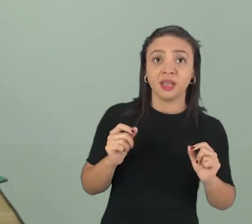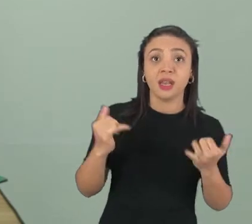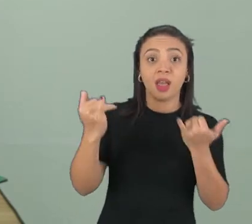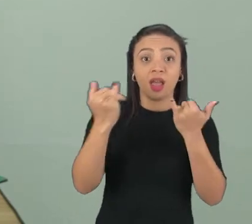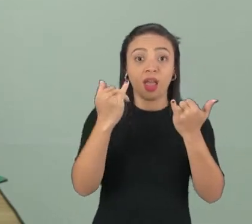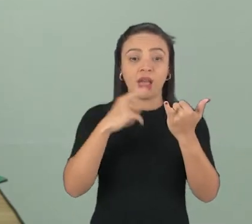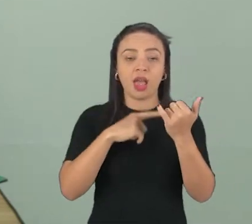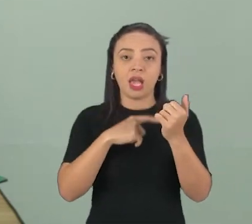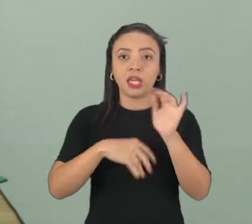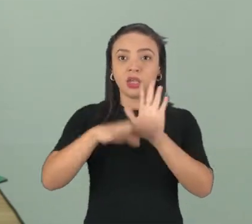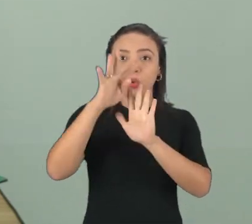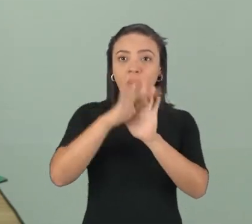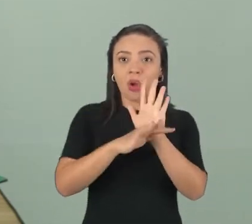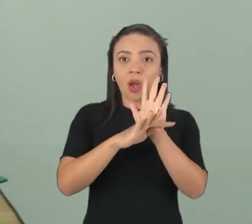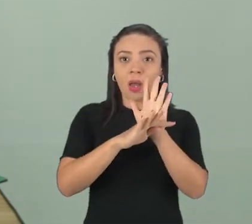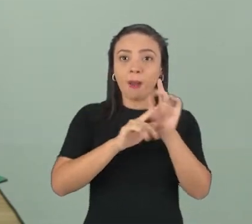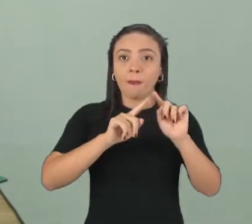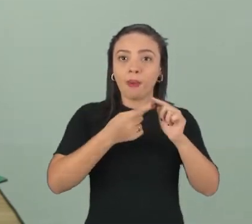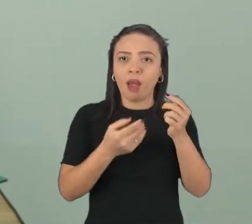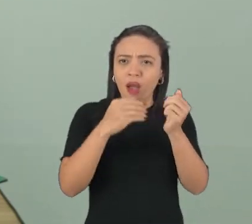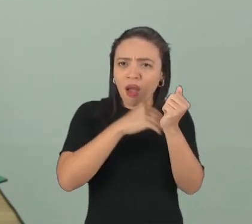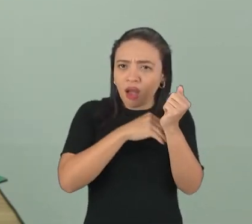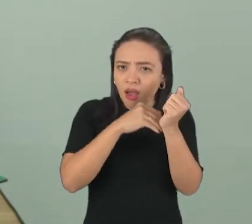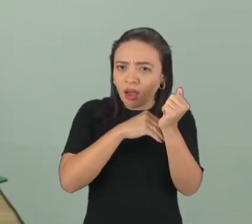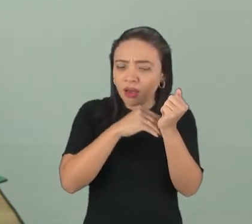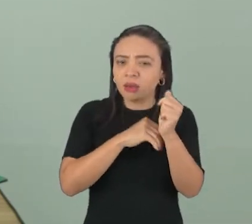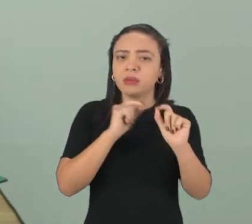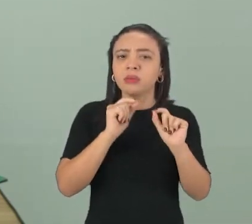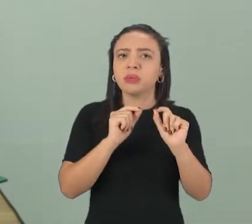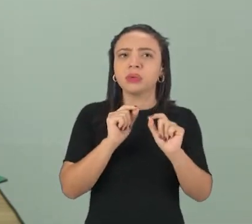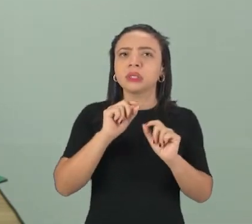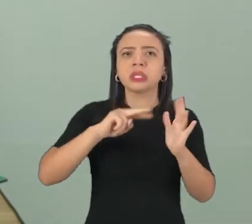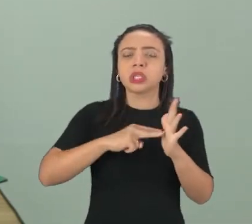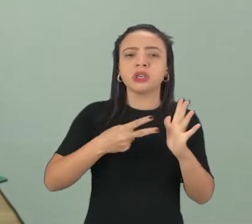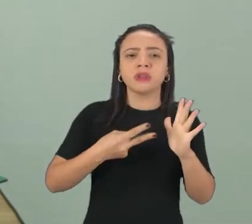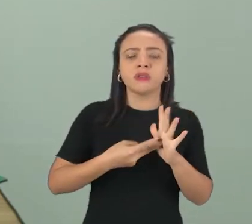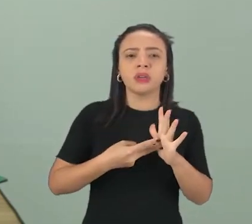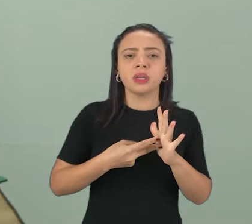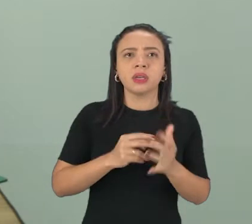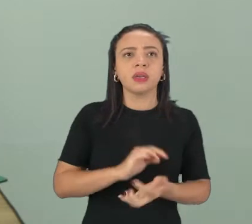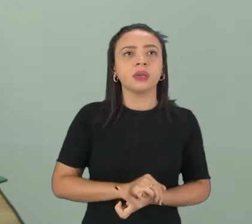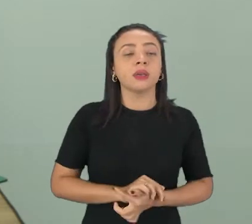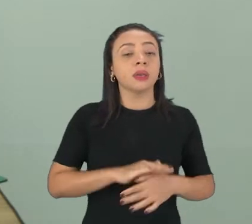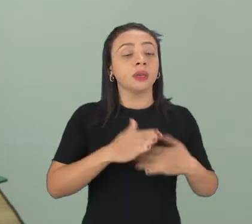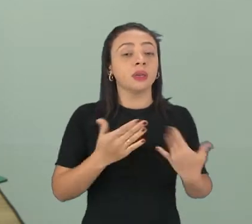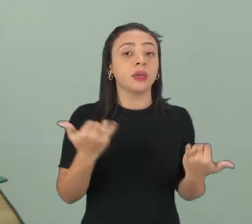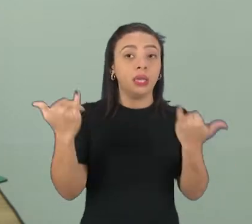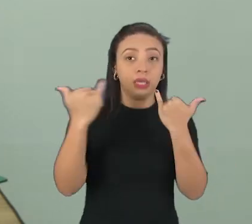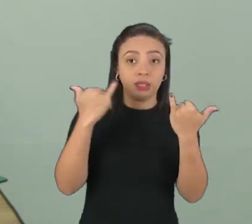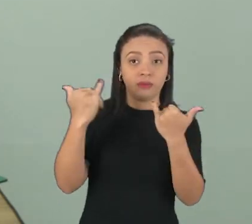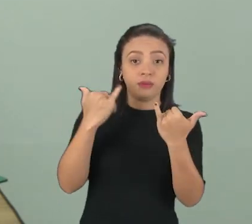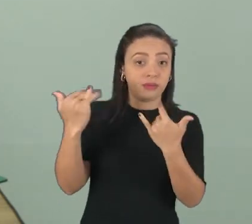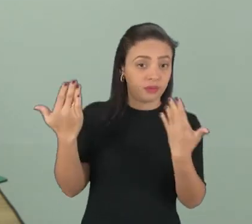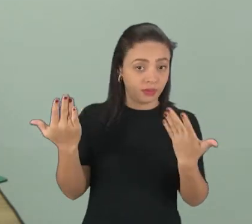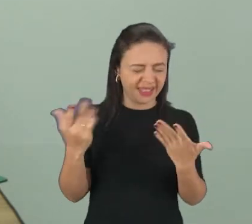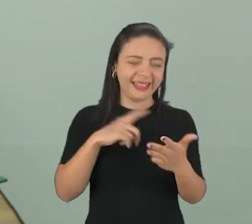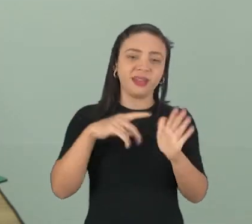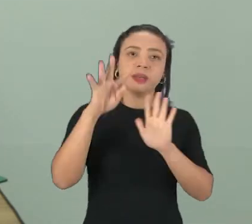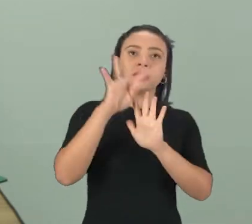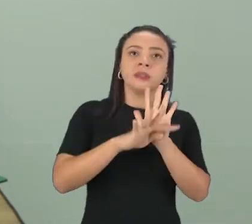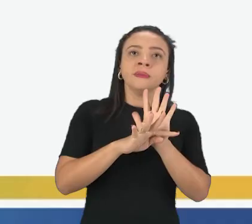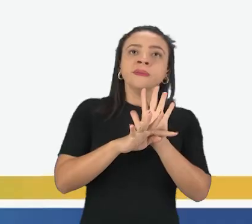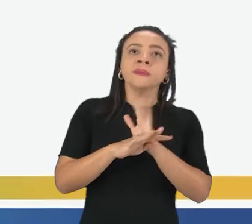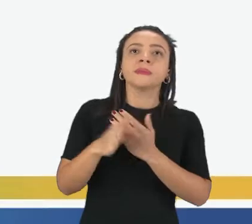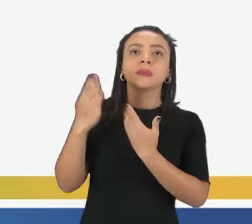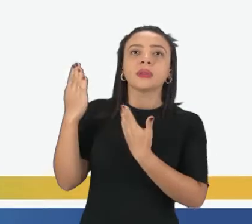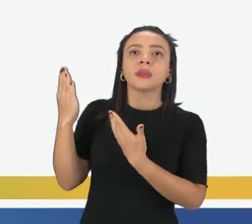informações implícitas em um texto. Implícita, professora? Como que é isso? As informações, que estão no texto, veja